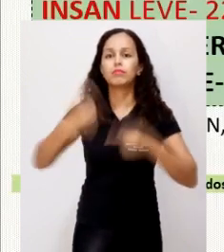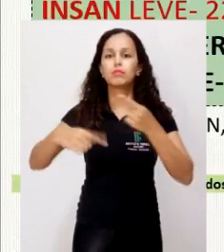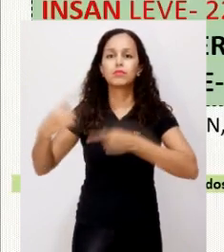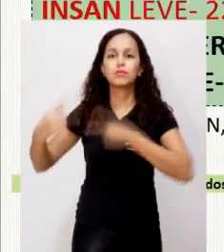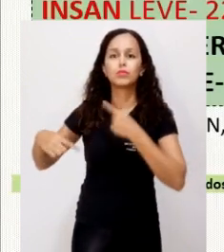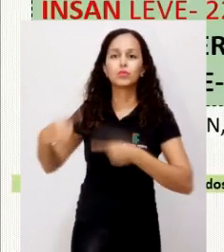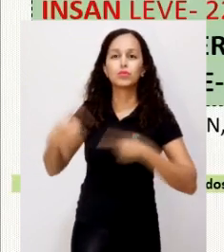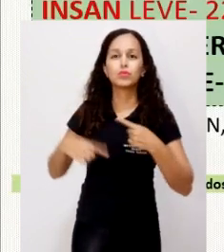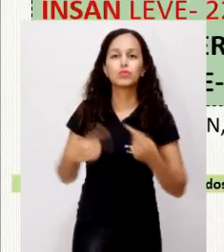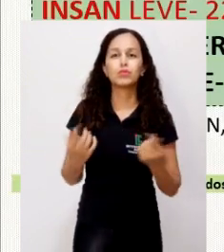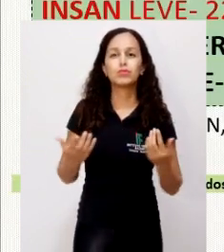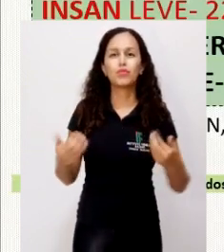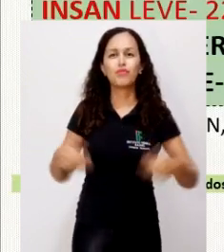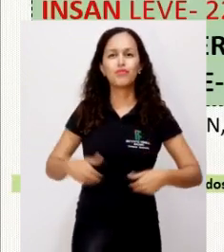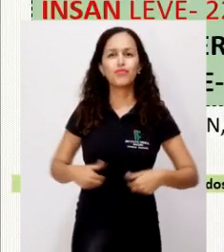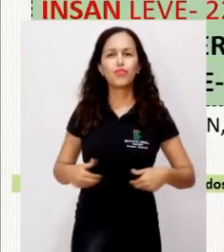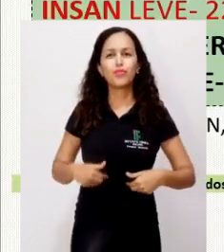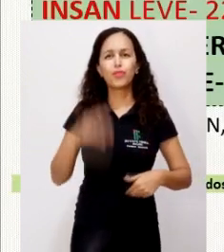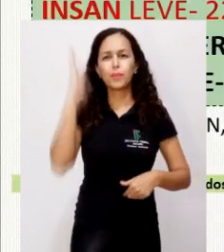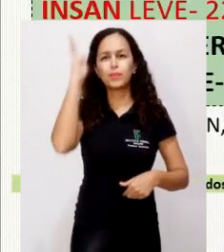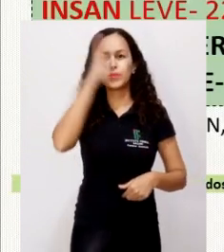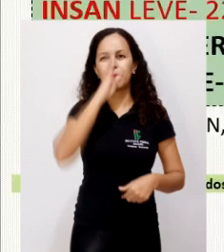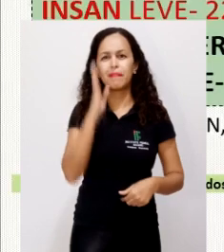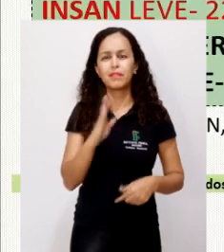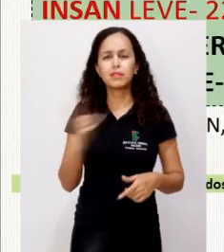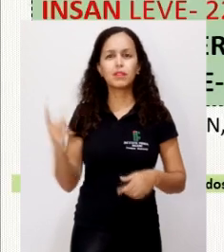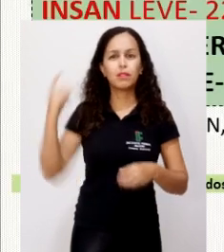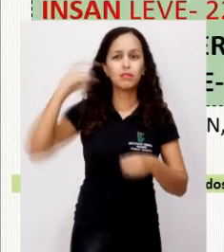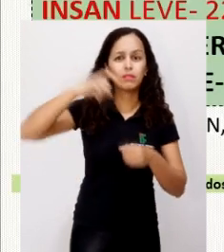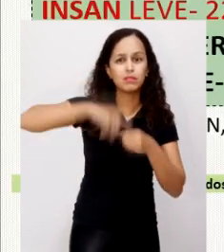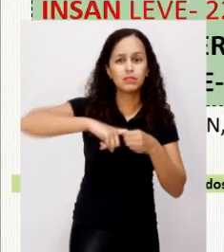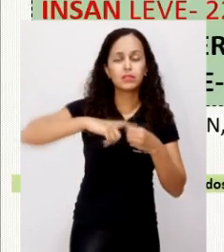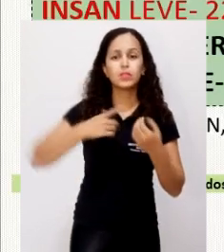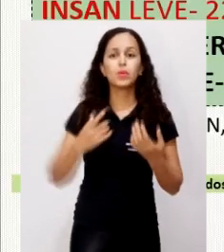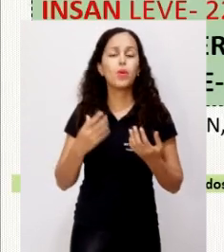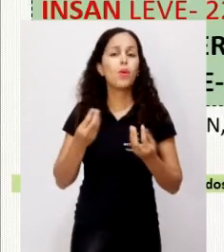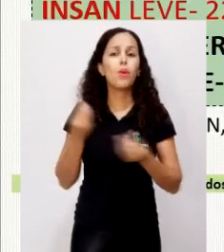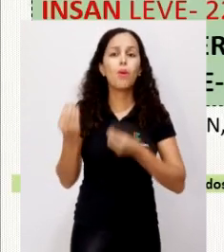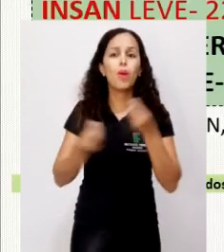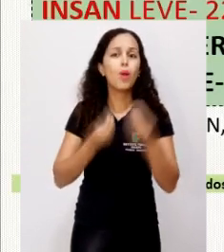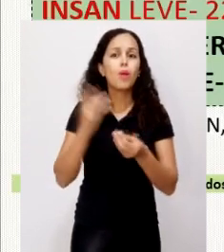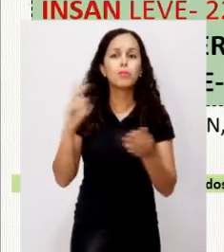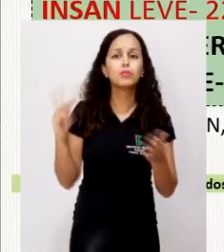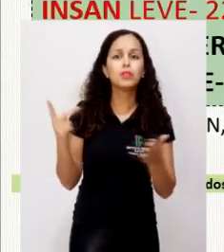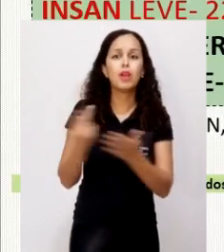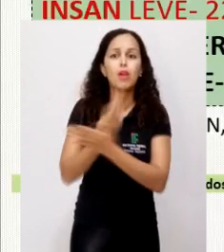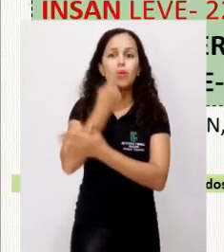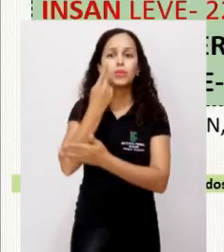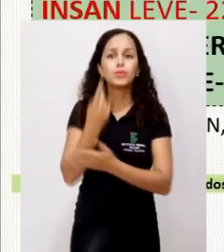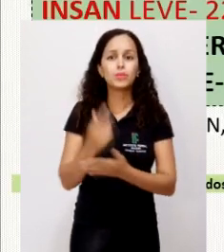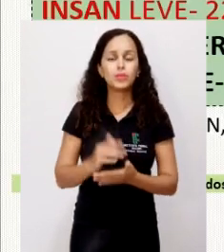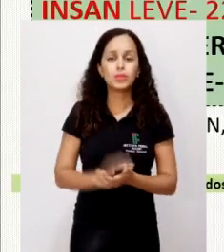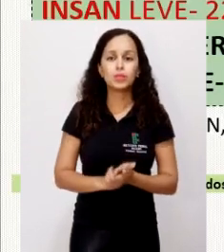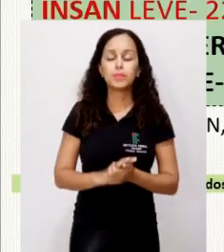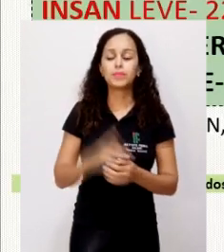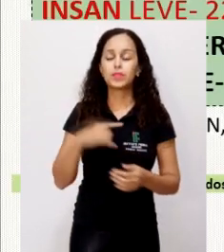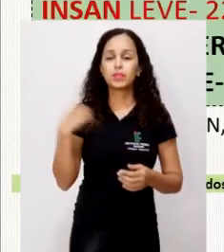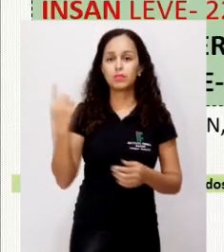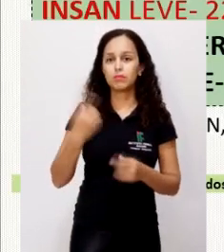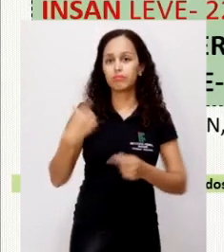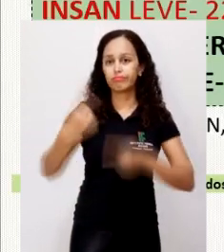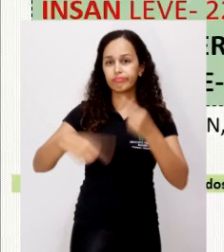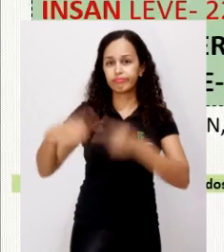discutir isso, o retorno da fome, né, e como isso tem ocorrido no Recôncavo Baiano. E a partir dessa discussão,